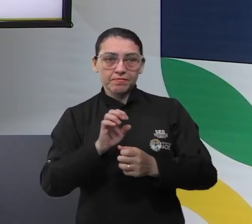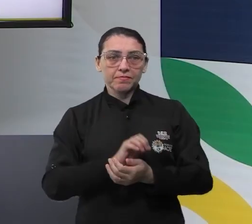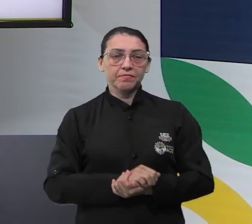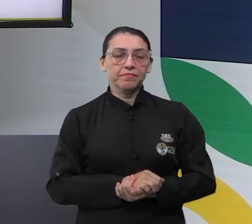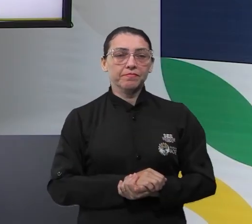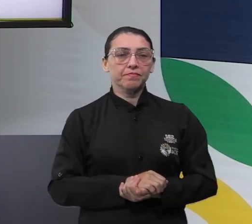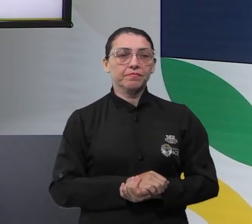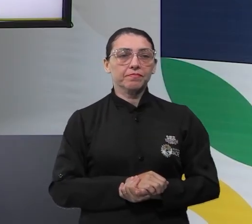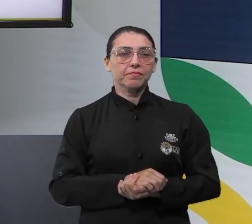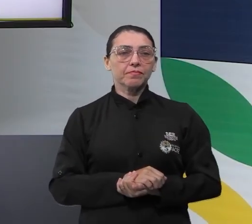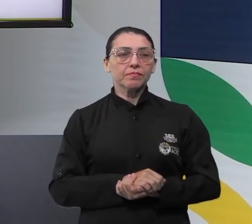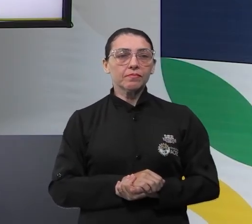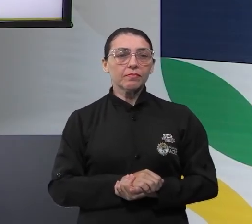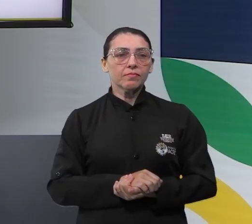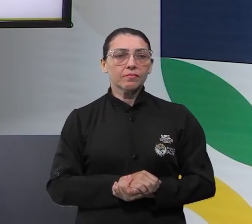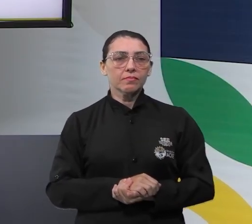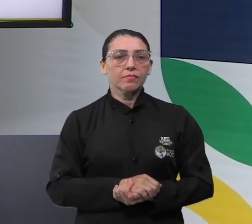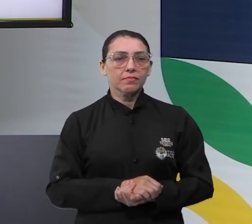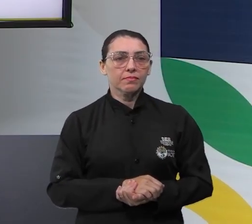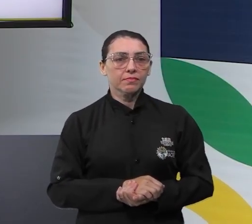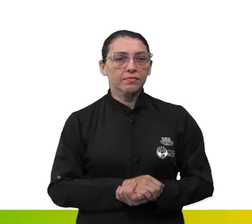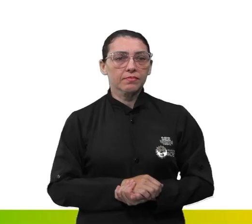contínuo. Continuando.